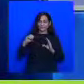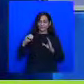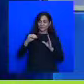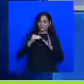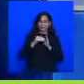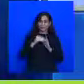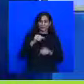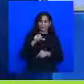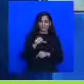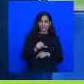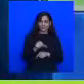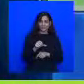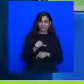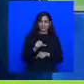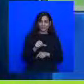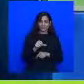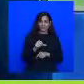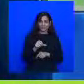numeradas de 0 a 9.